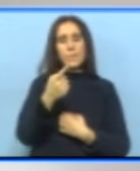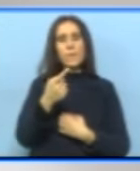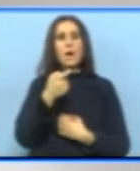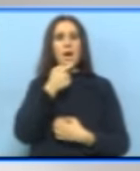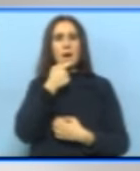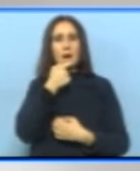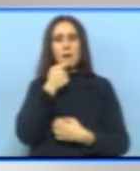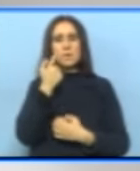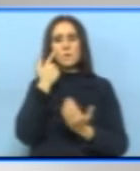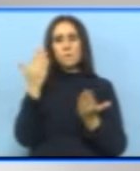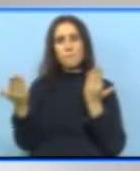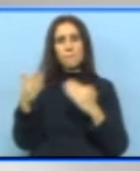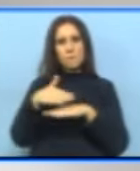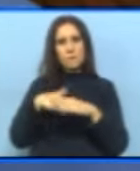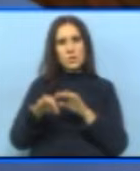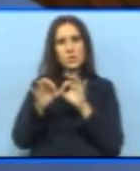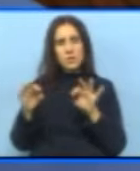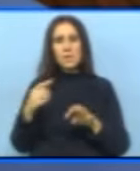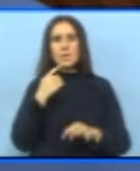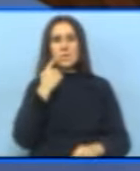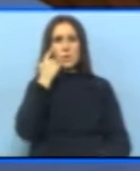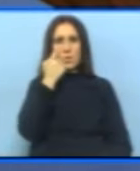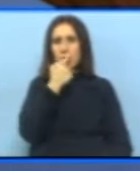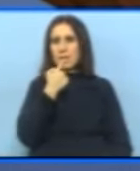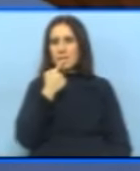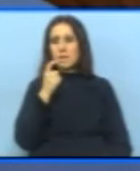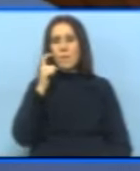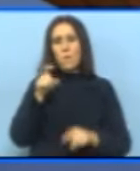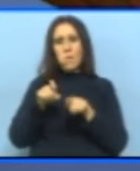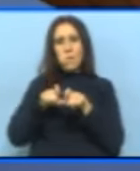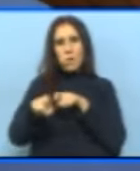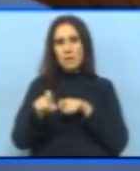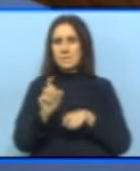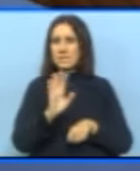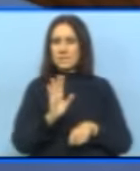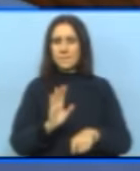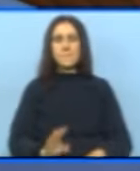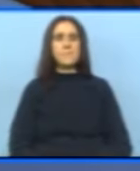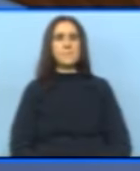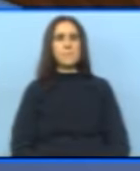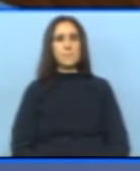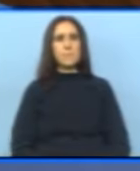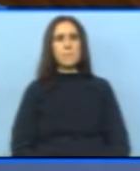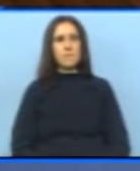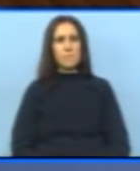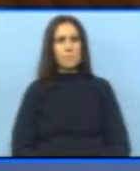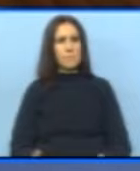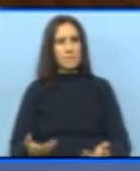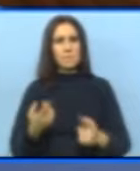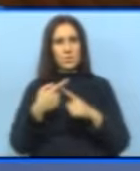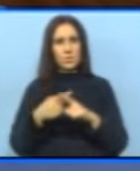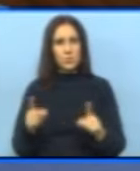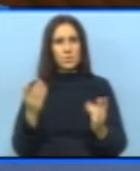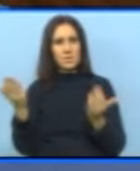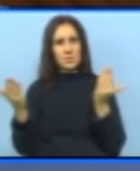de proporcionalidades, olho por olho, dente por dente. Joga-se aqui a grande diferença entre o judaísmo e o